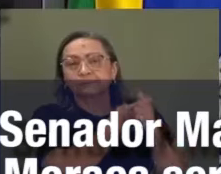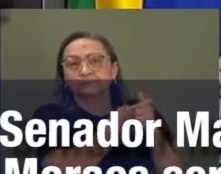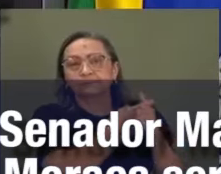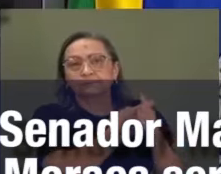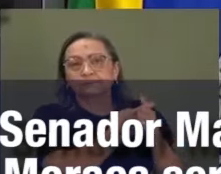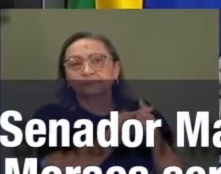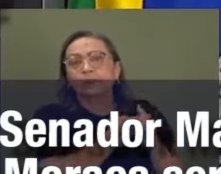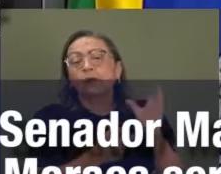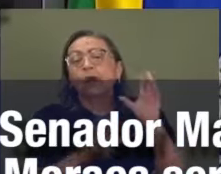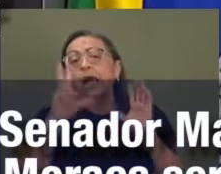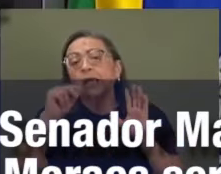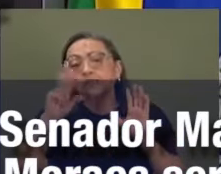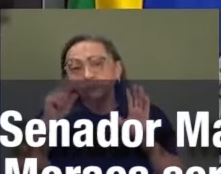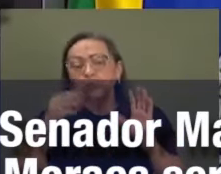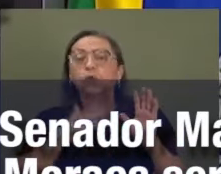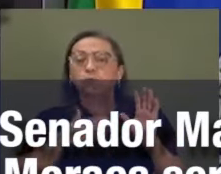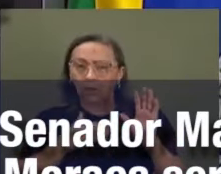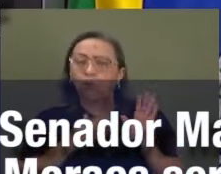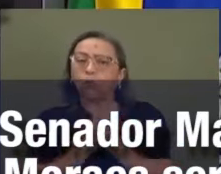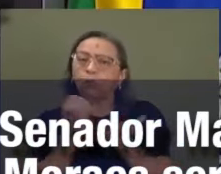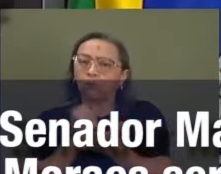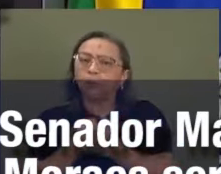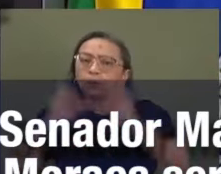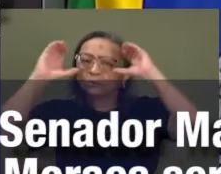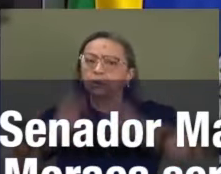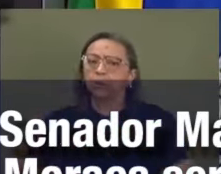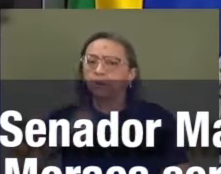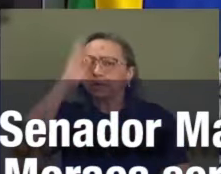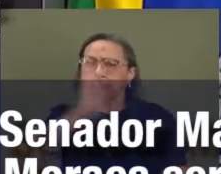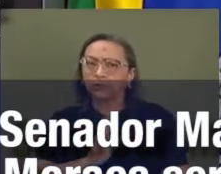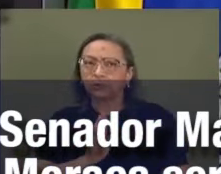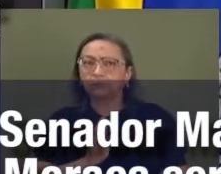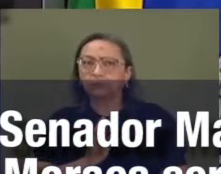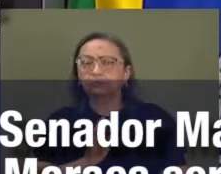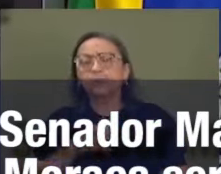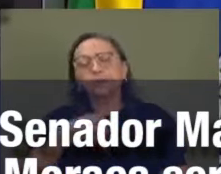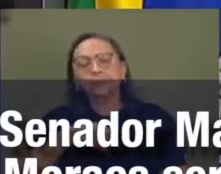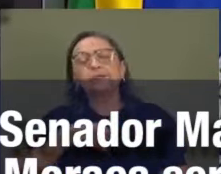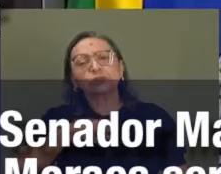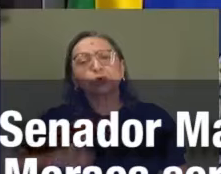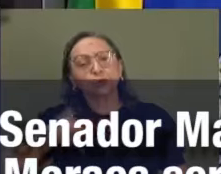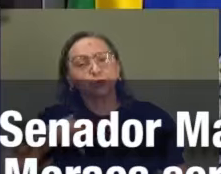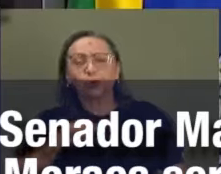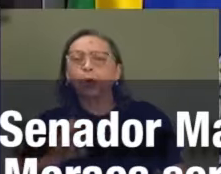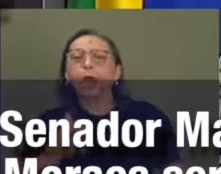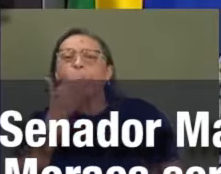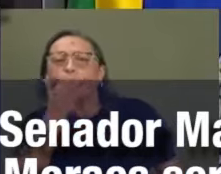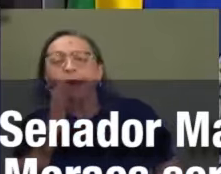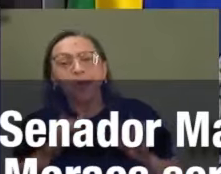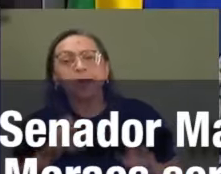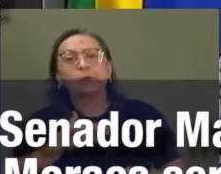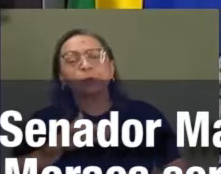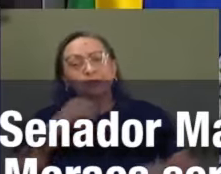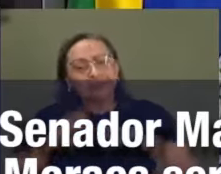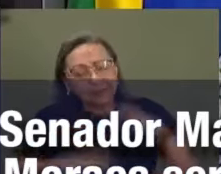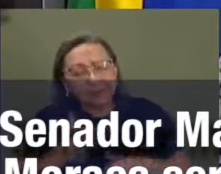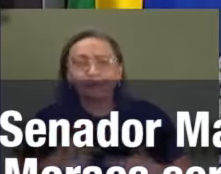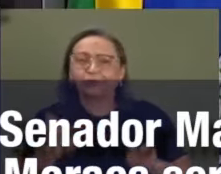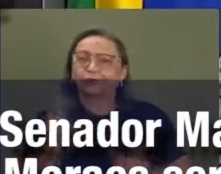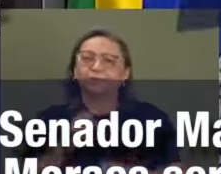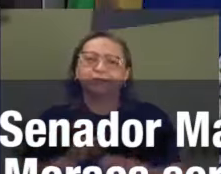Esse é o meu passaporte de cidadão brasileiro. Também me orgulho, não é pela cor, é pelo trabalho que se